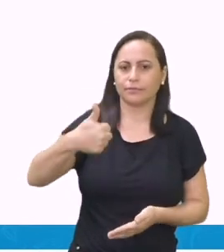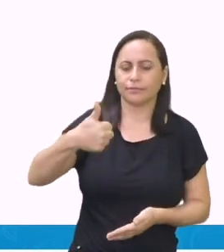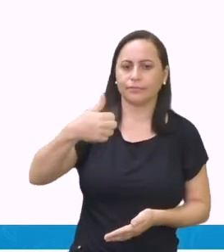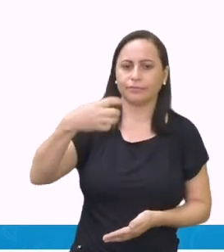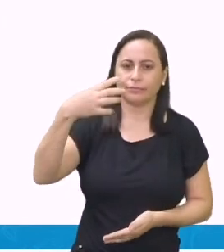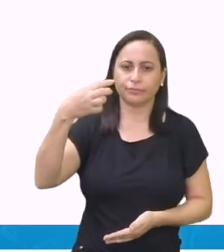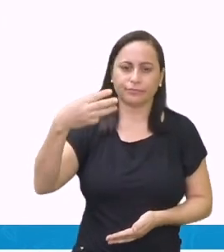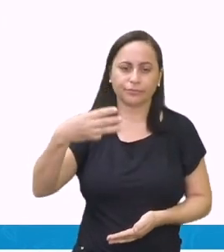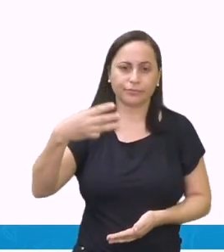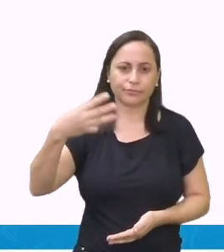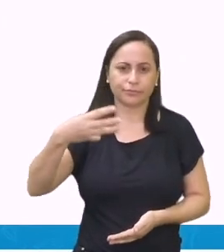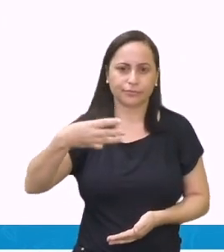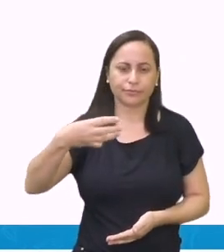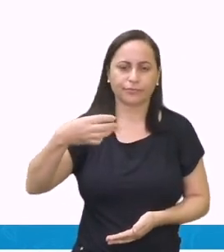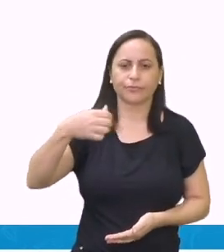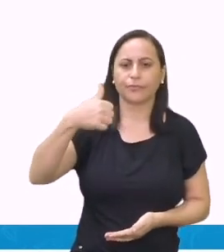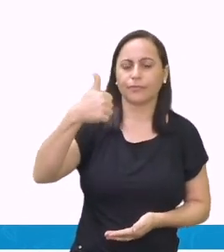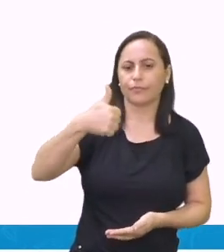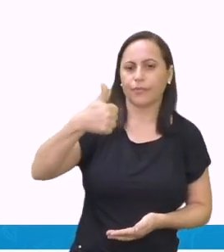13º.